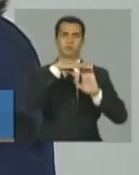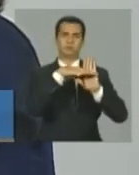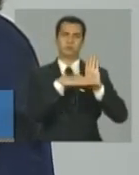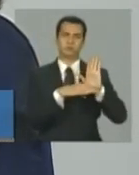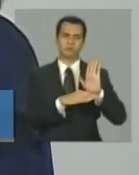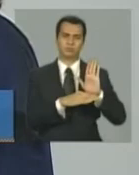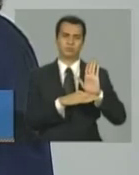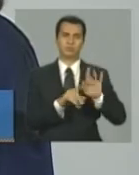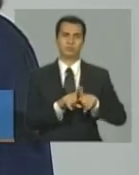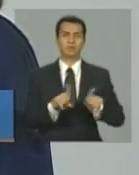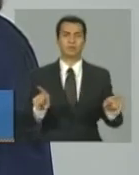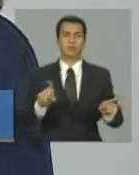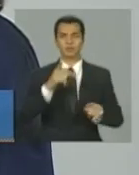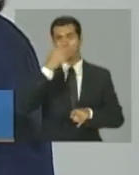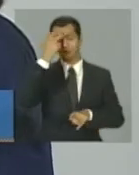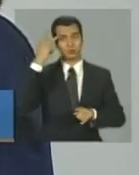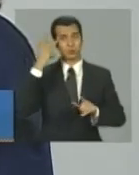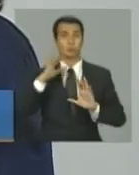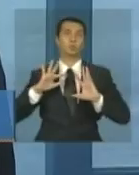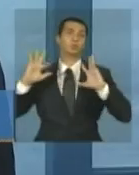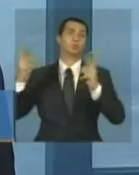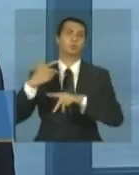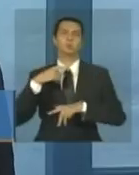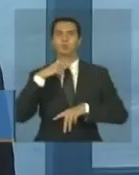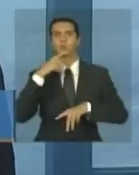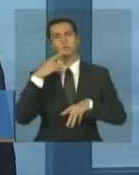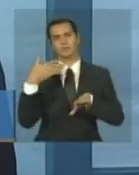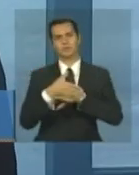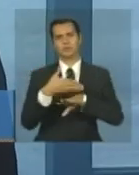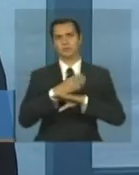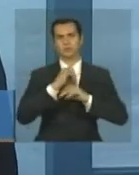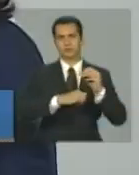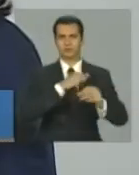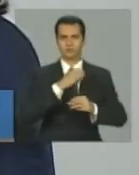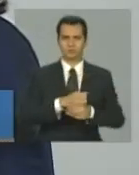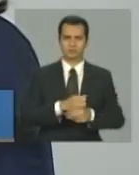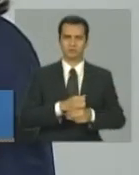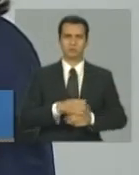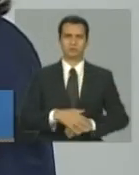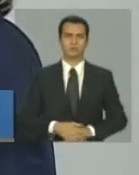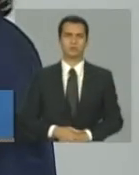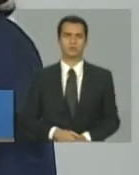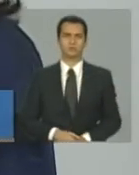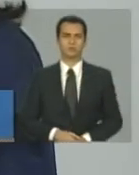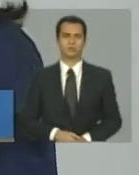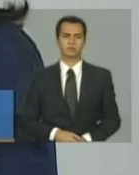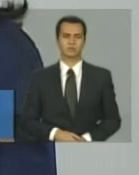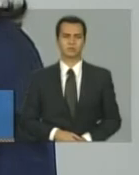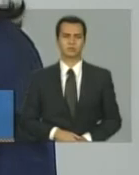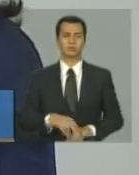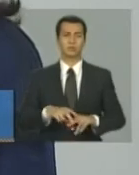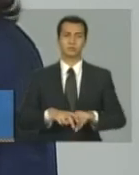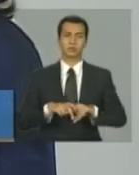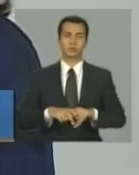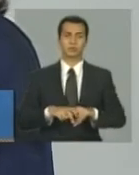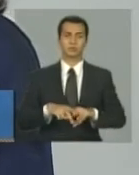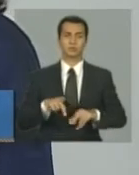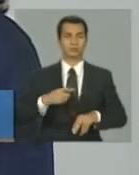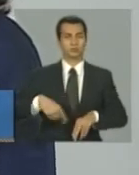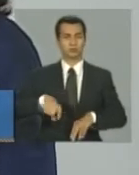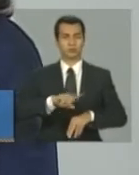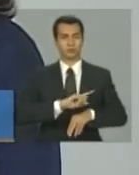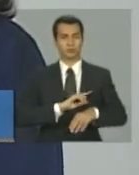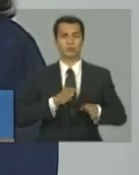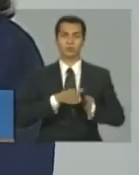Lembrando que nem todas as pessoas têm acesso ao computador e se o tem nem Todas têm acesso à internet por esse motivo a